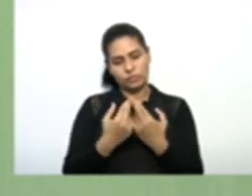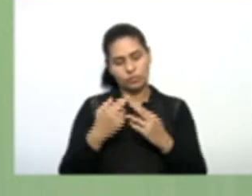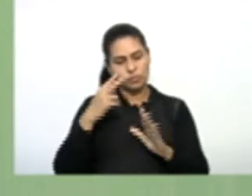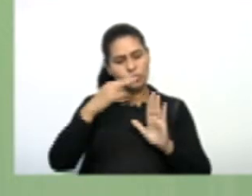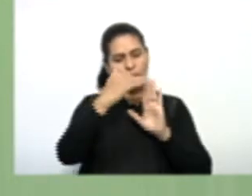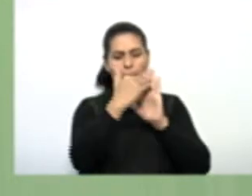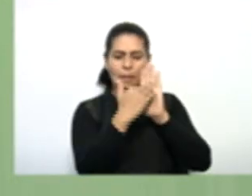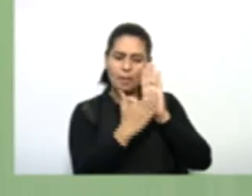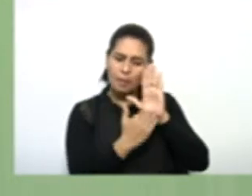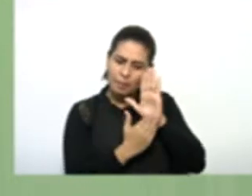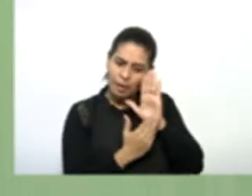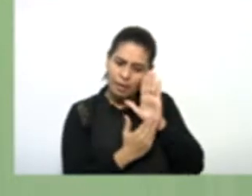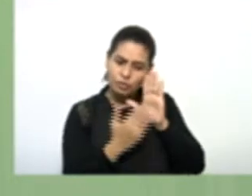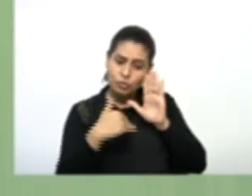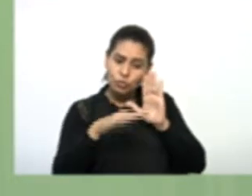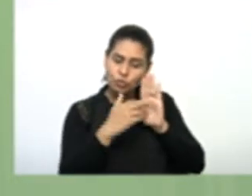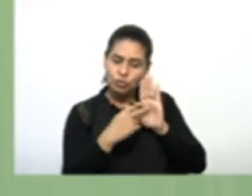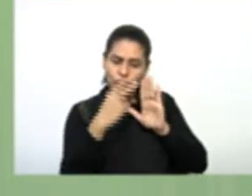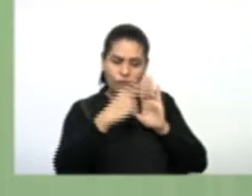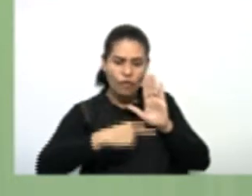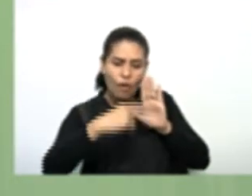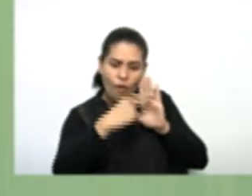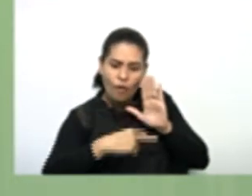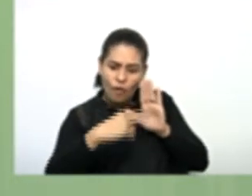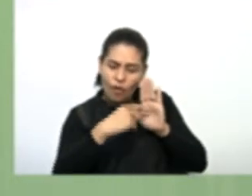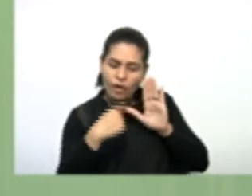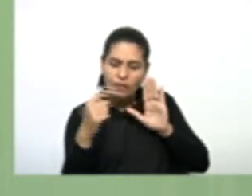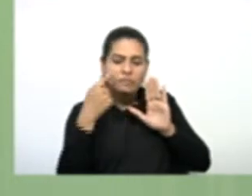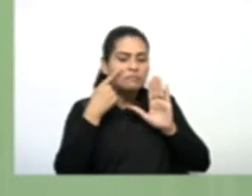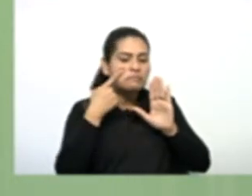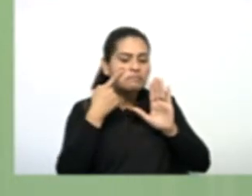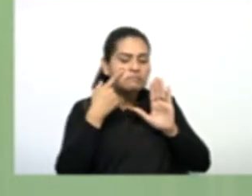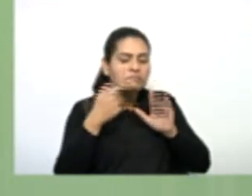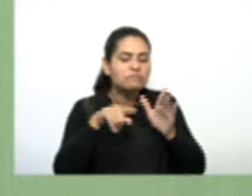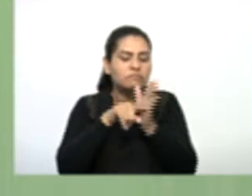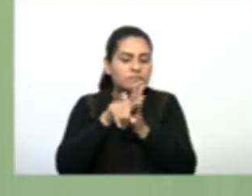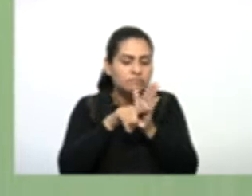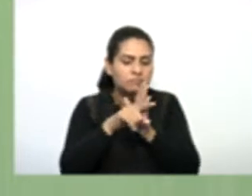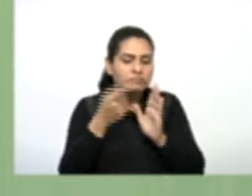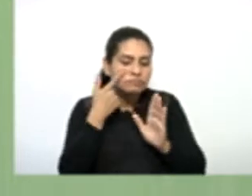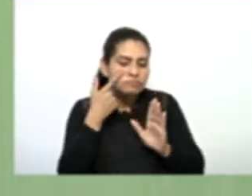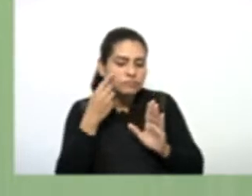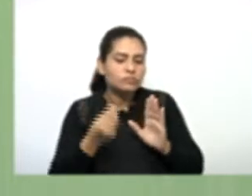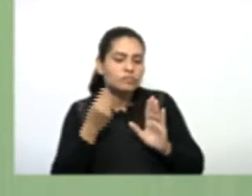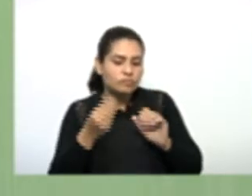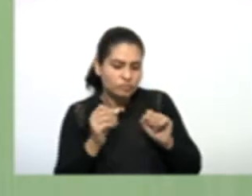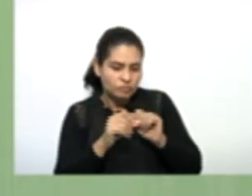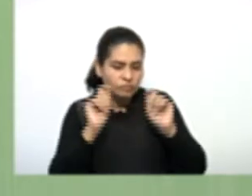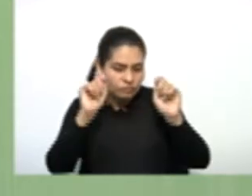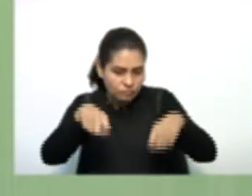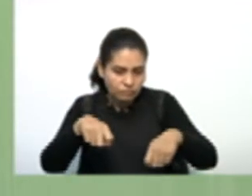analisadas todas as informações contábeis da cooperativa pelos seus gestores financeiros.